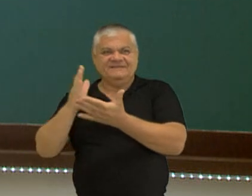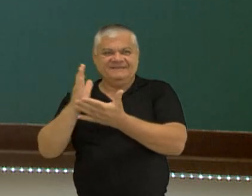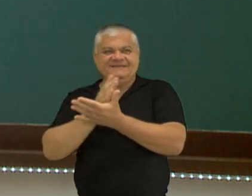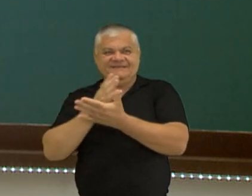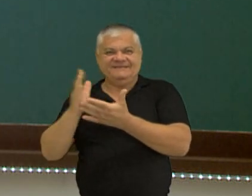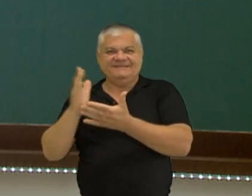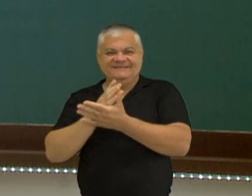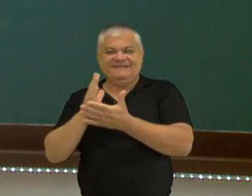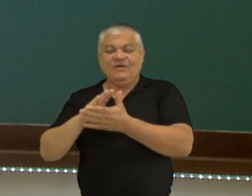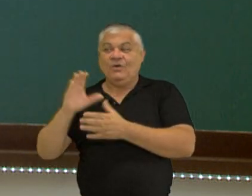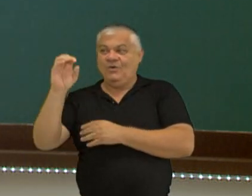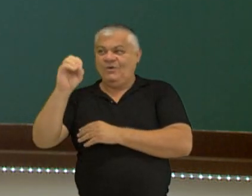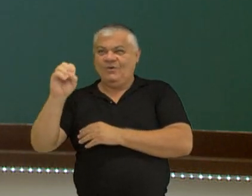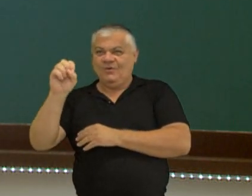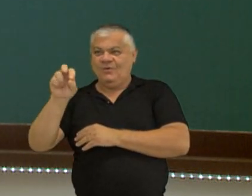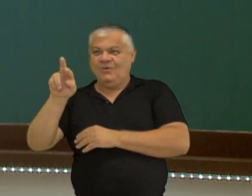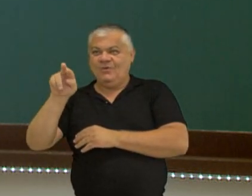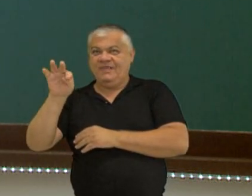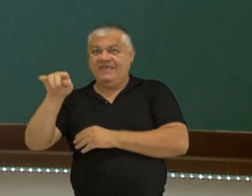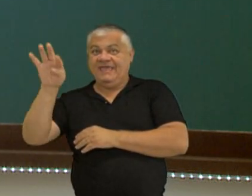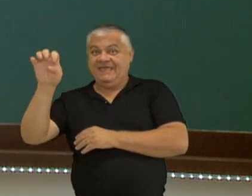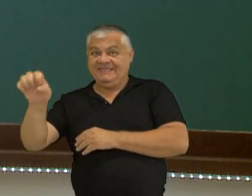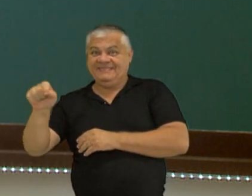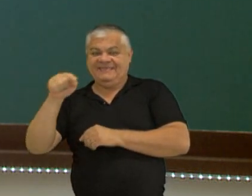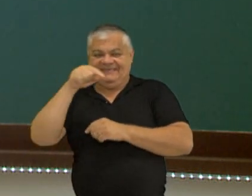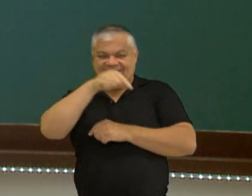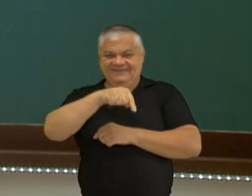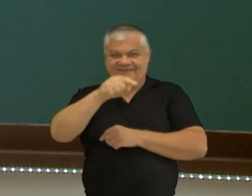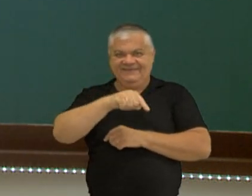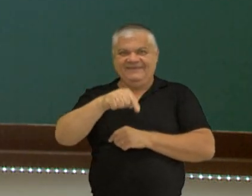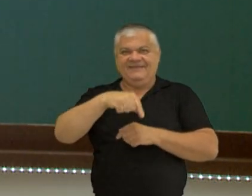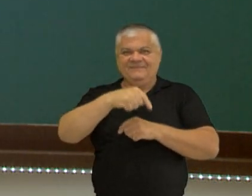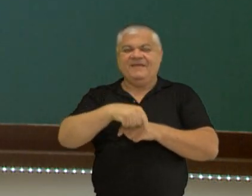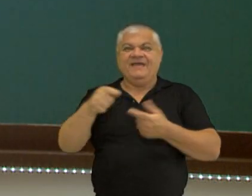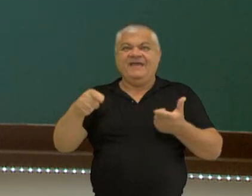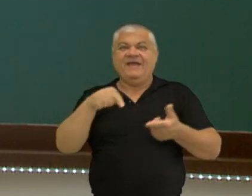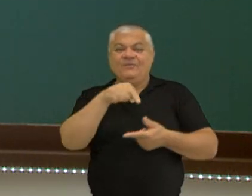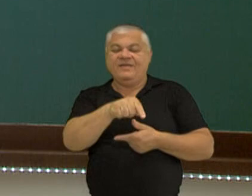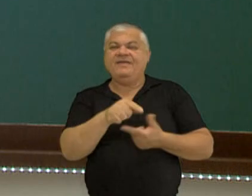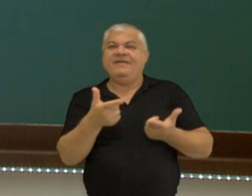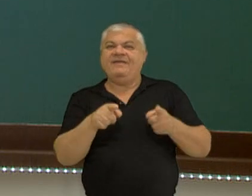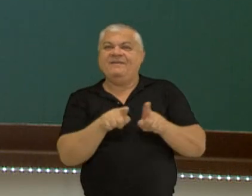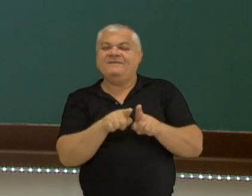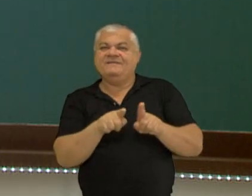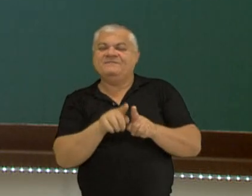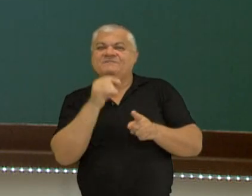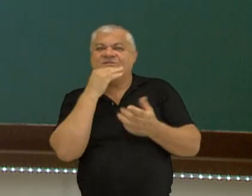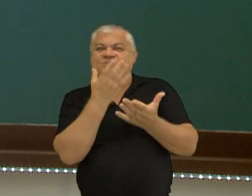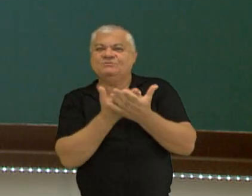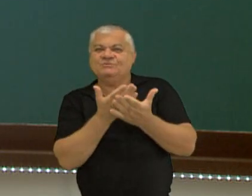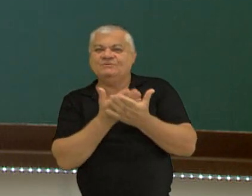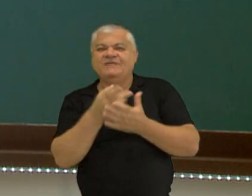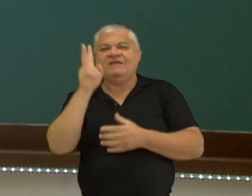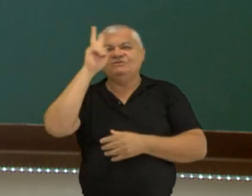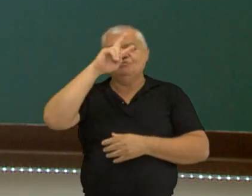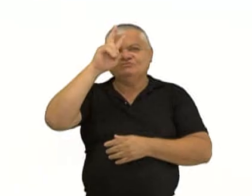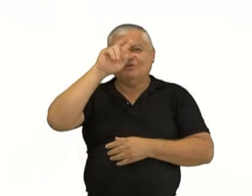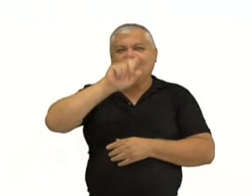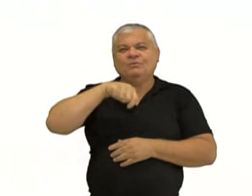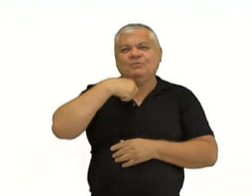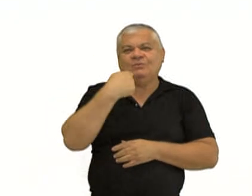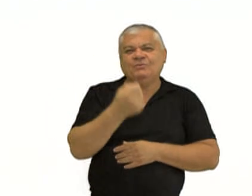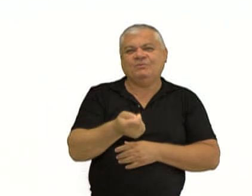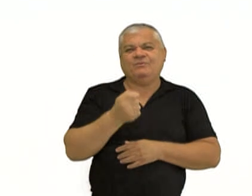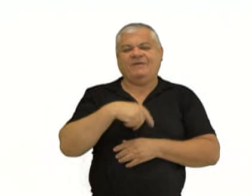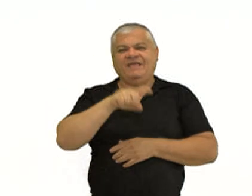Extremo Oriente, o Oriente Médio, que está muito ligado. Quando vocês estudam história, vocês falam